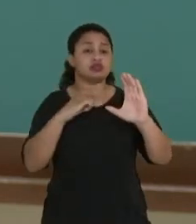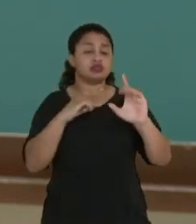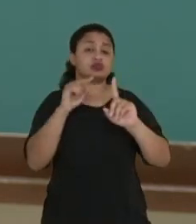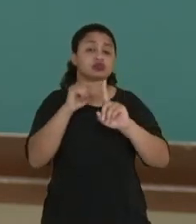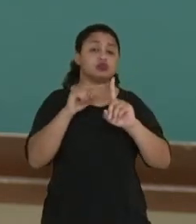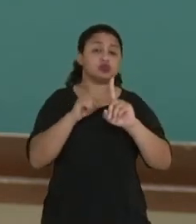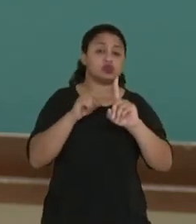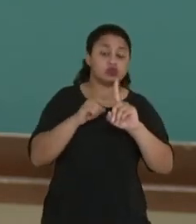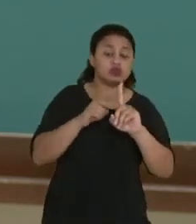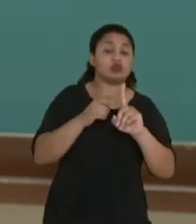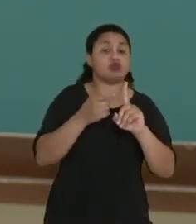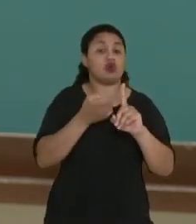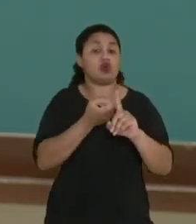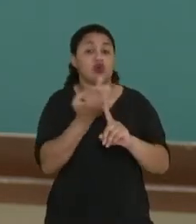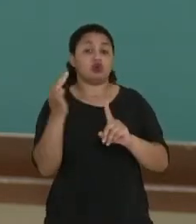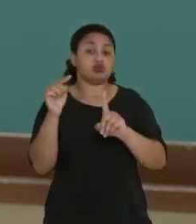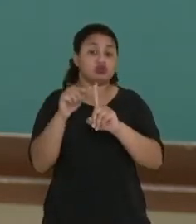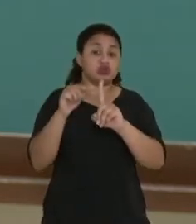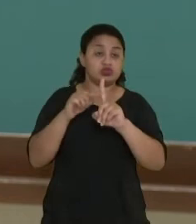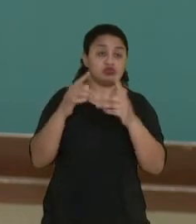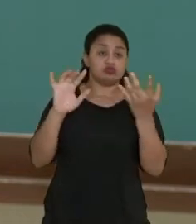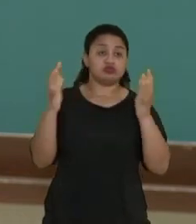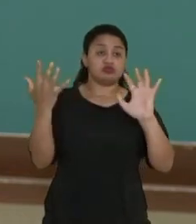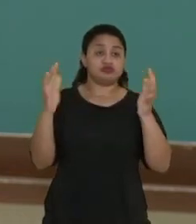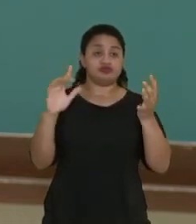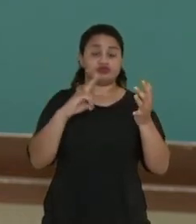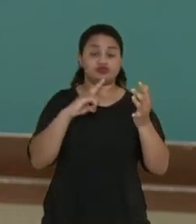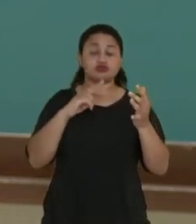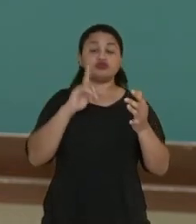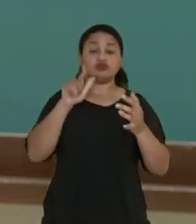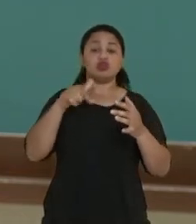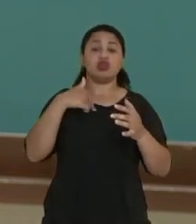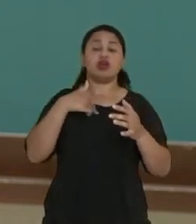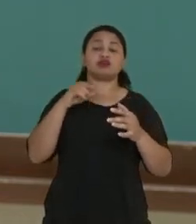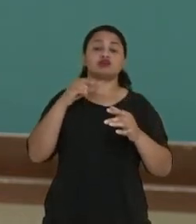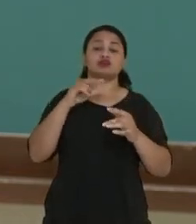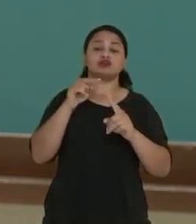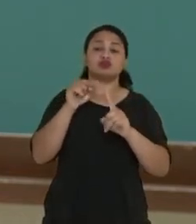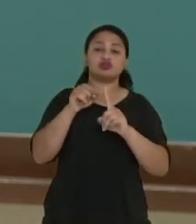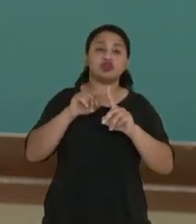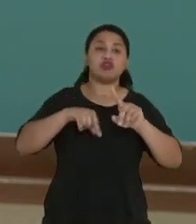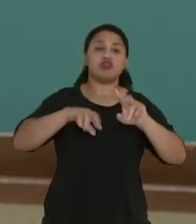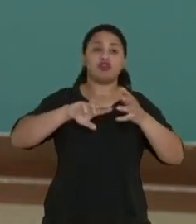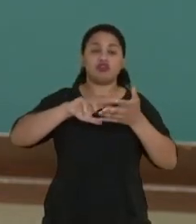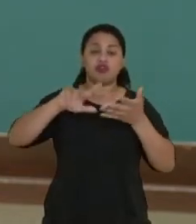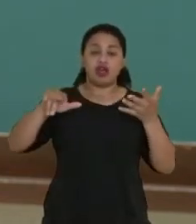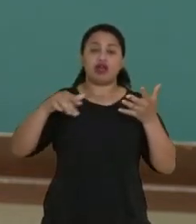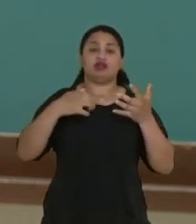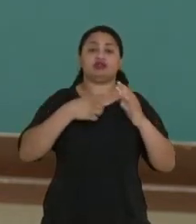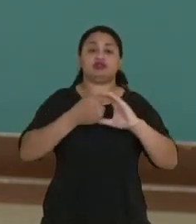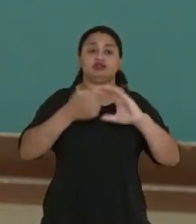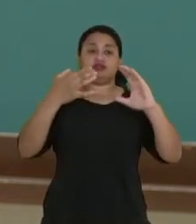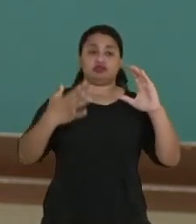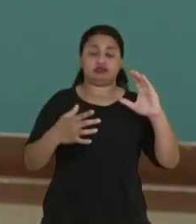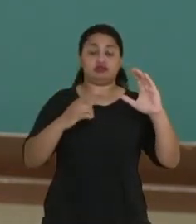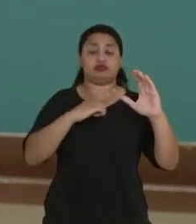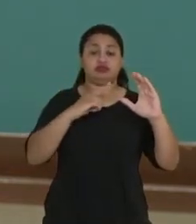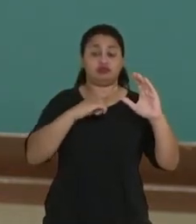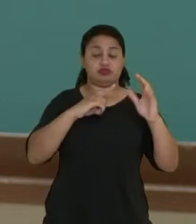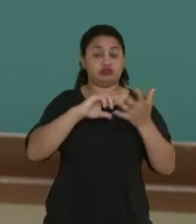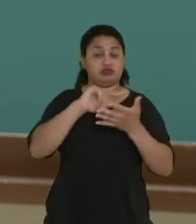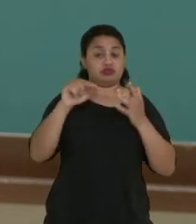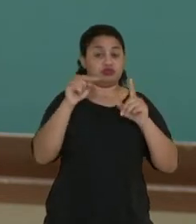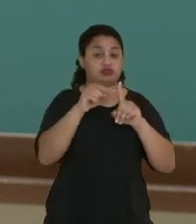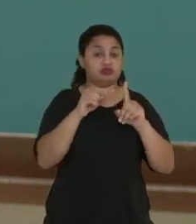tipo ou aos tipos climáticos, né? O clima do Nordeste apresenta várias configurações, ou seja, vários tipos